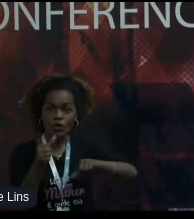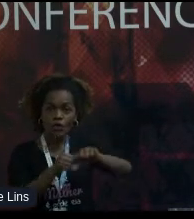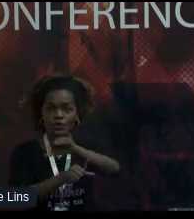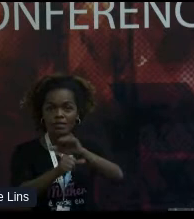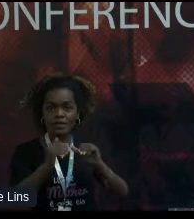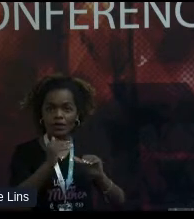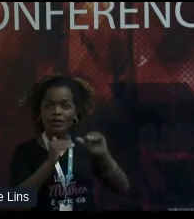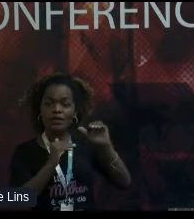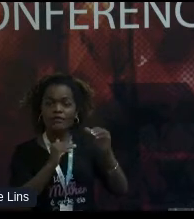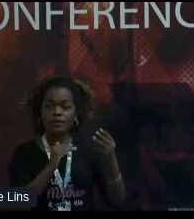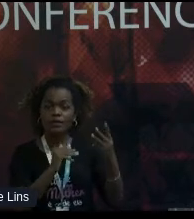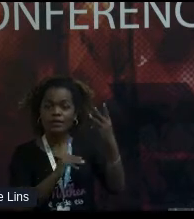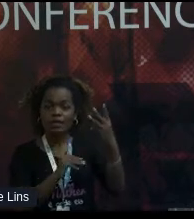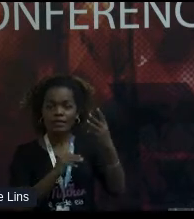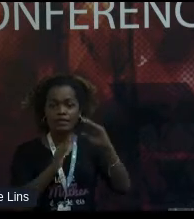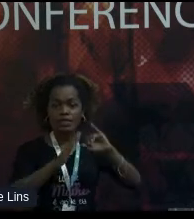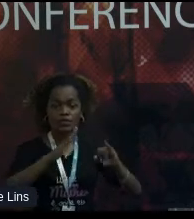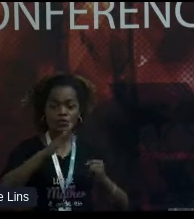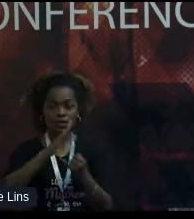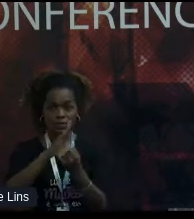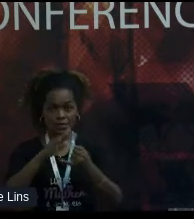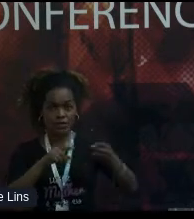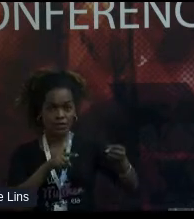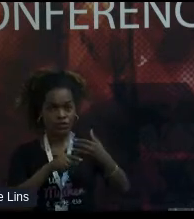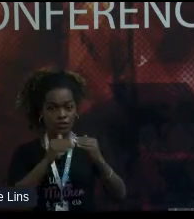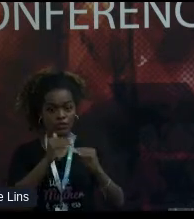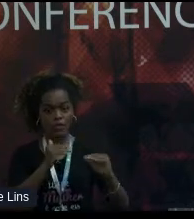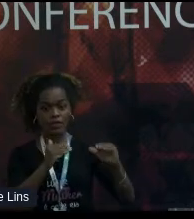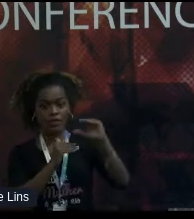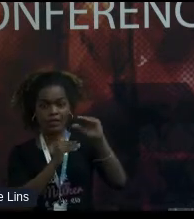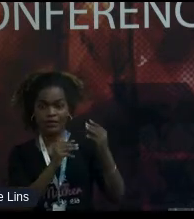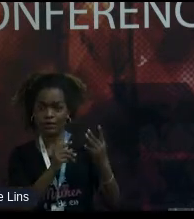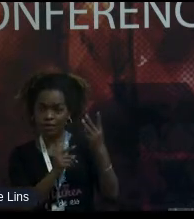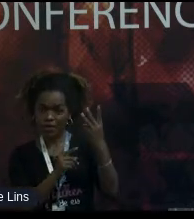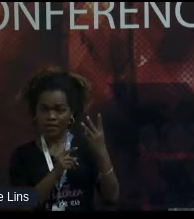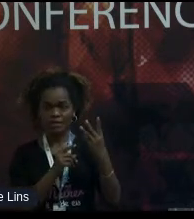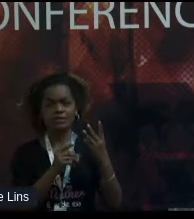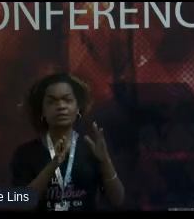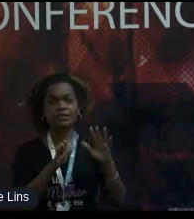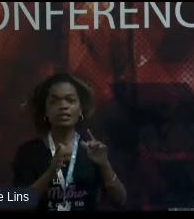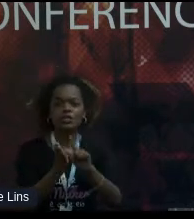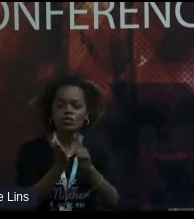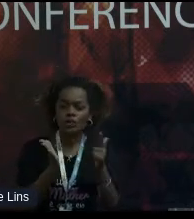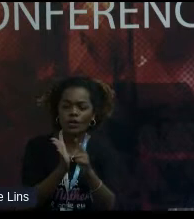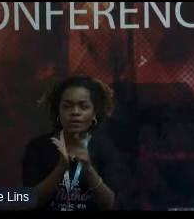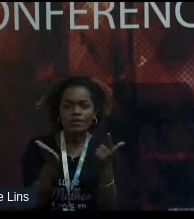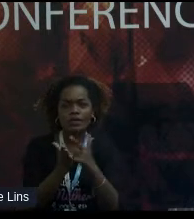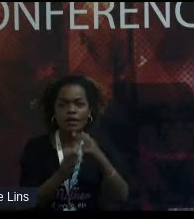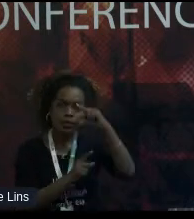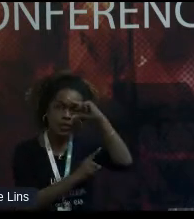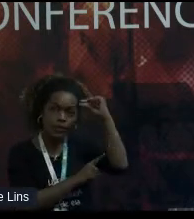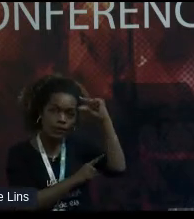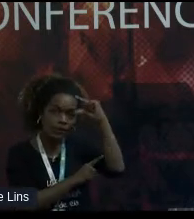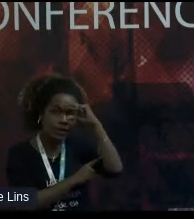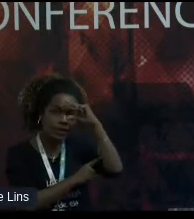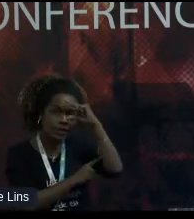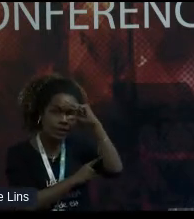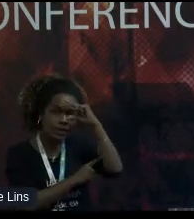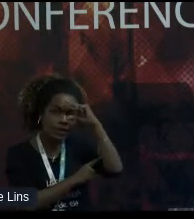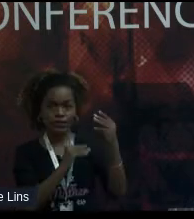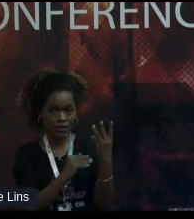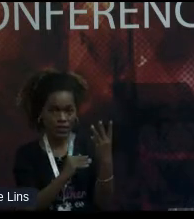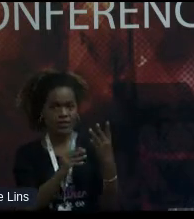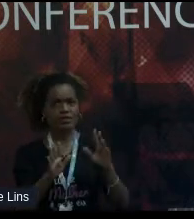3. Institucional título nível 3. Jornal da Unesp título nível 3.